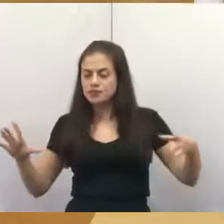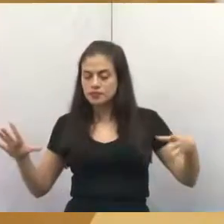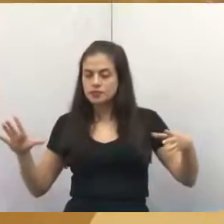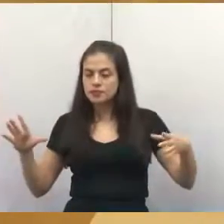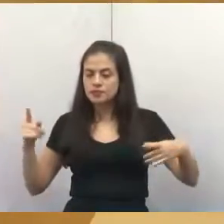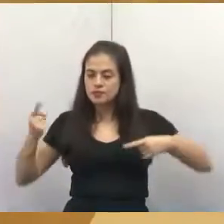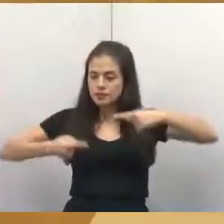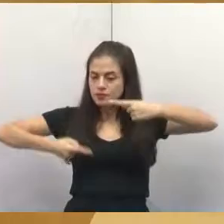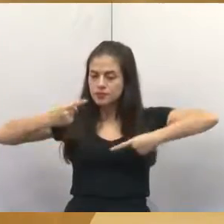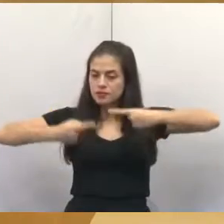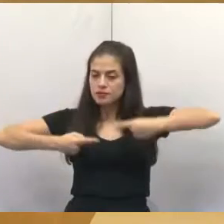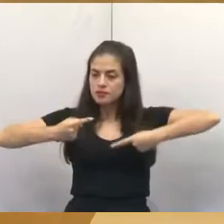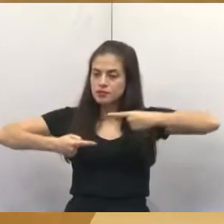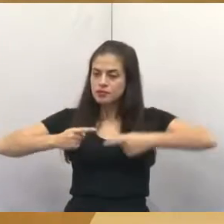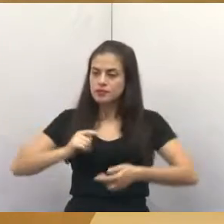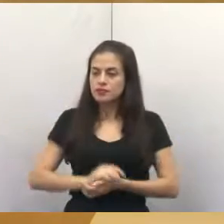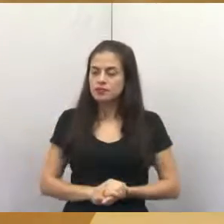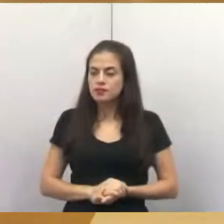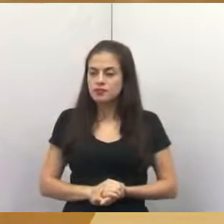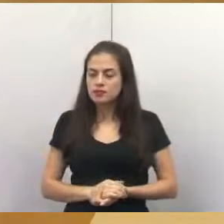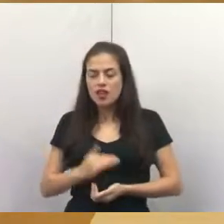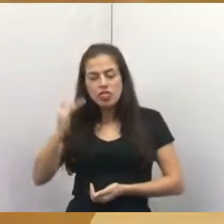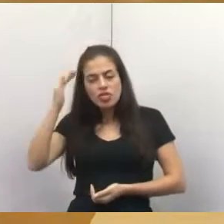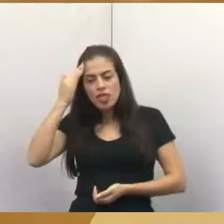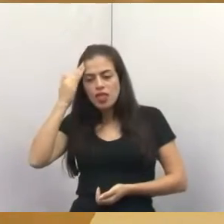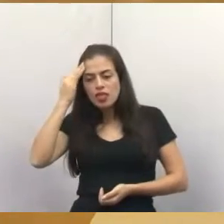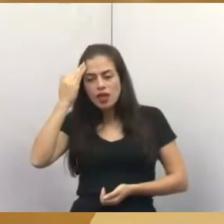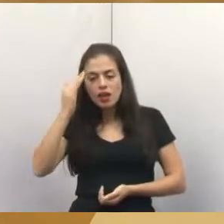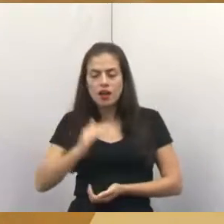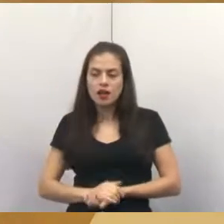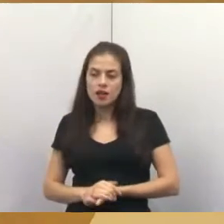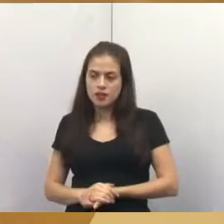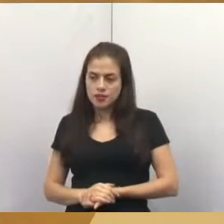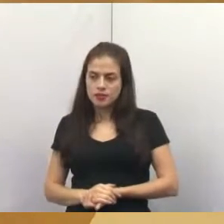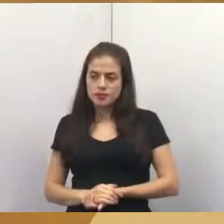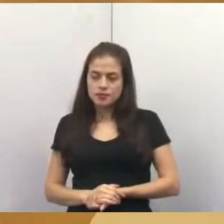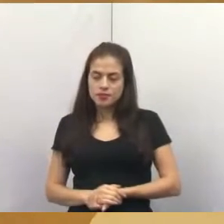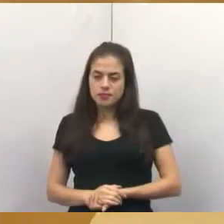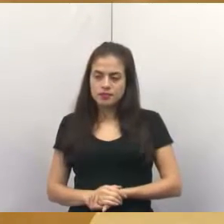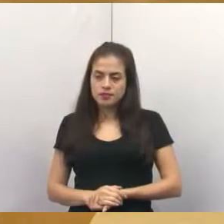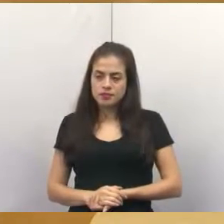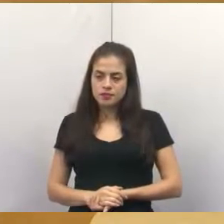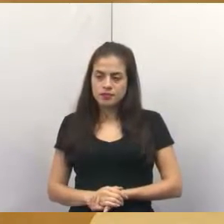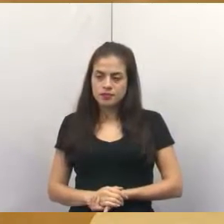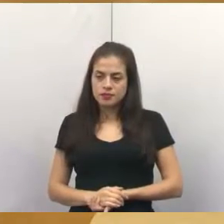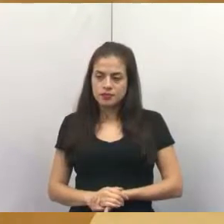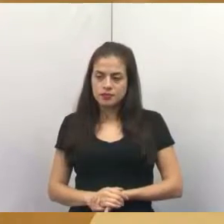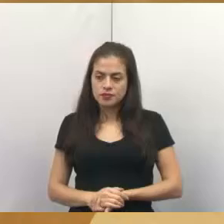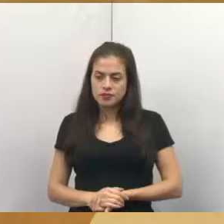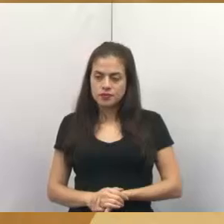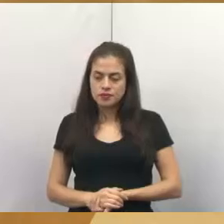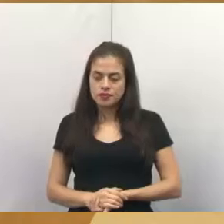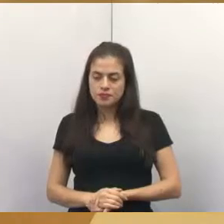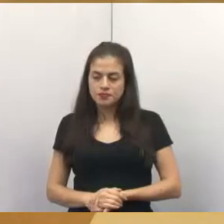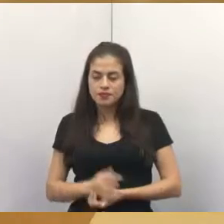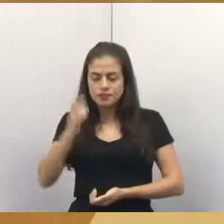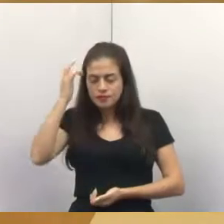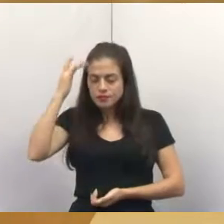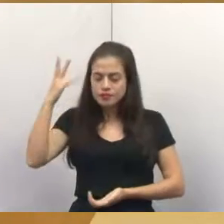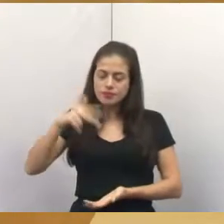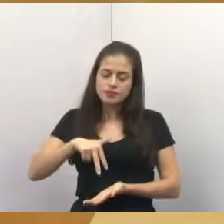tribuna para discutir, para entender. Que é fácil subir aqui e ficar falando